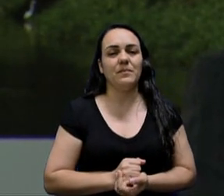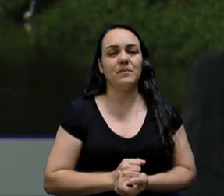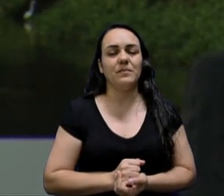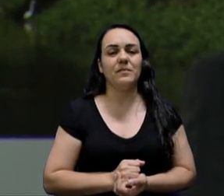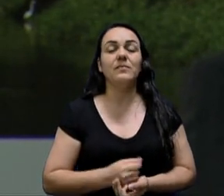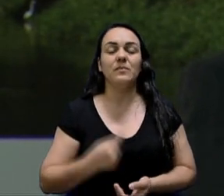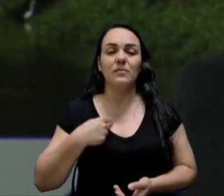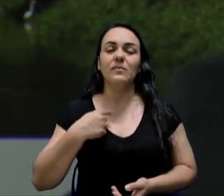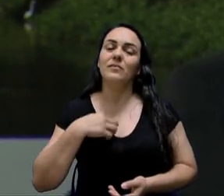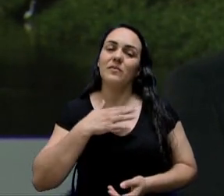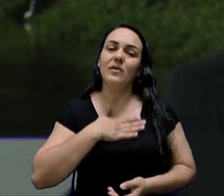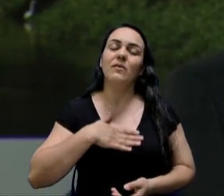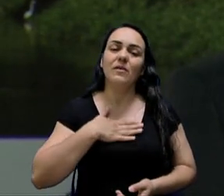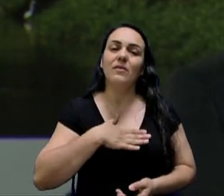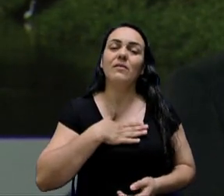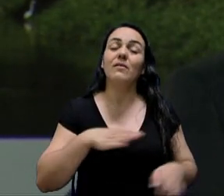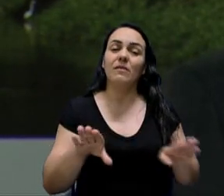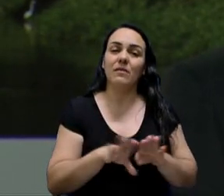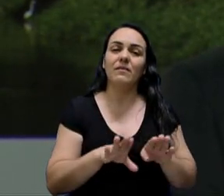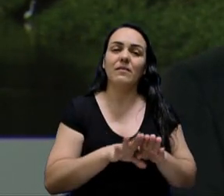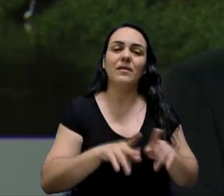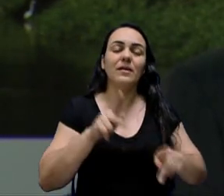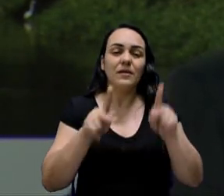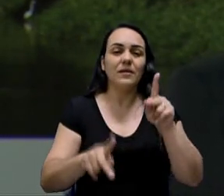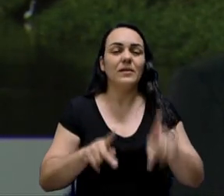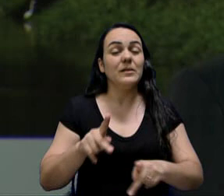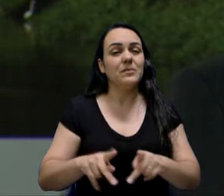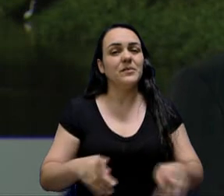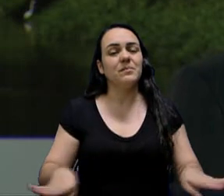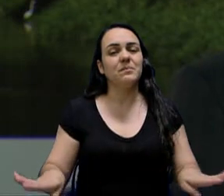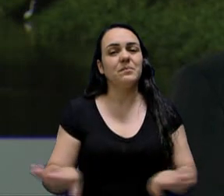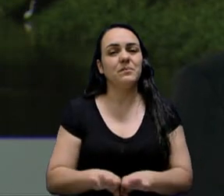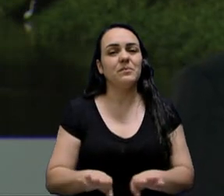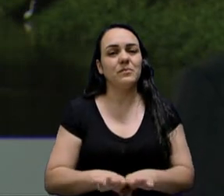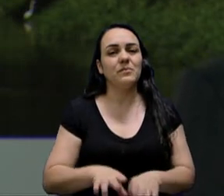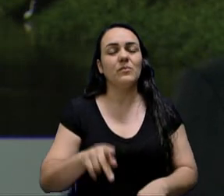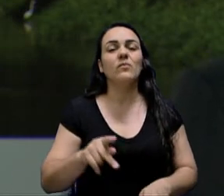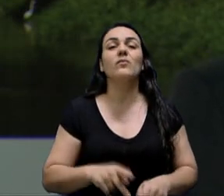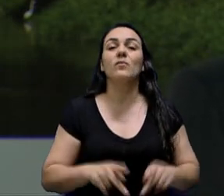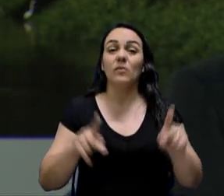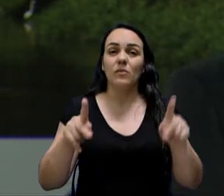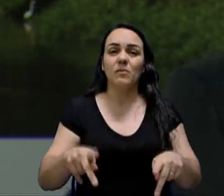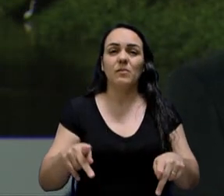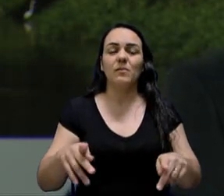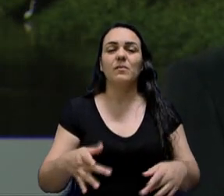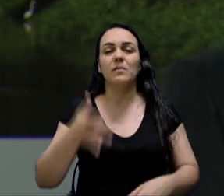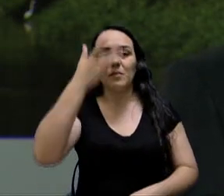E eu gostaria de destacar também a presença de algumas pessoas que aqui estão.